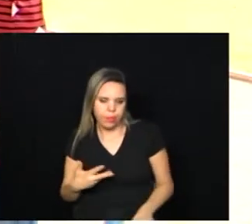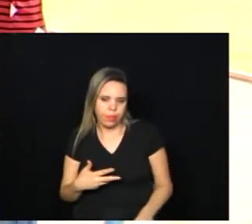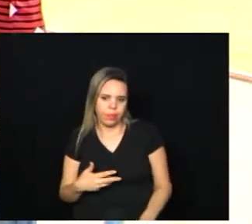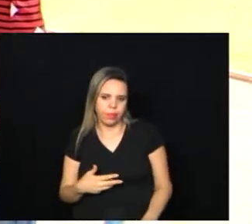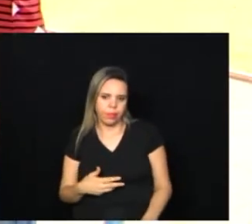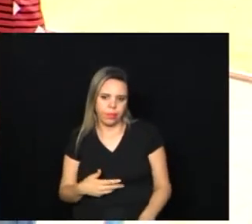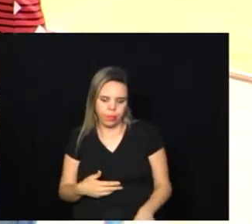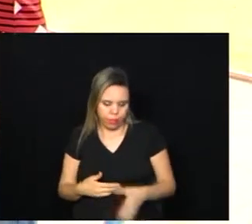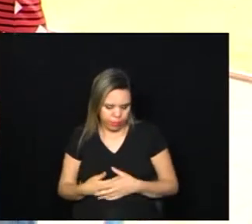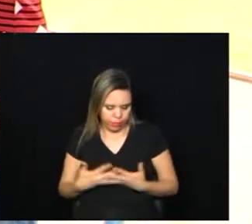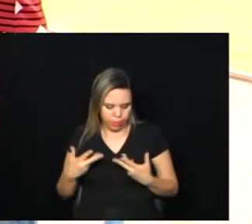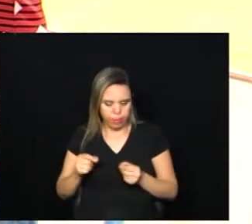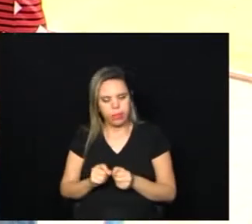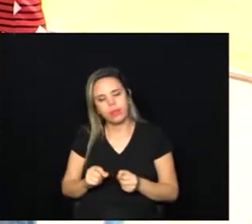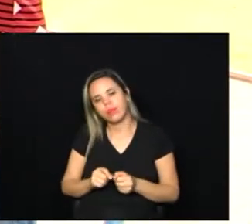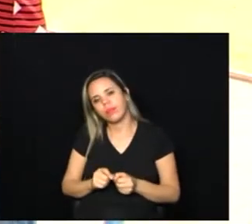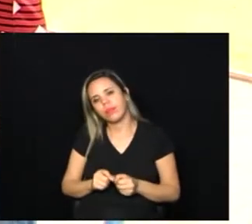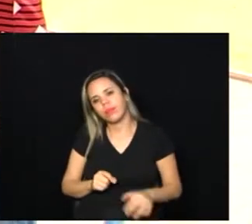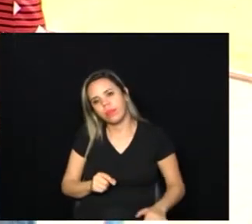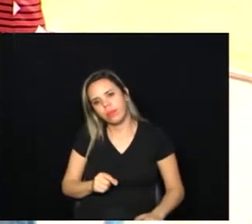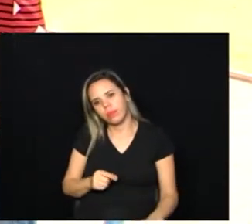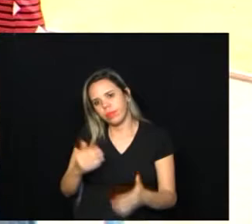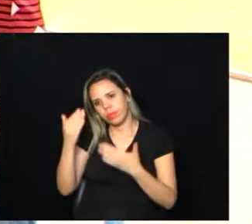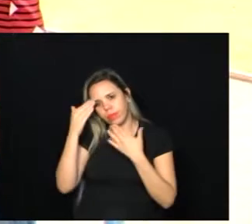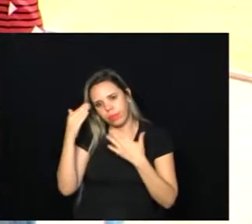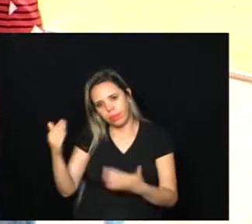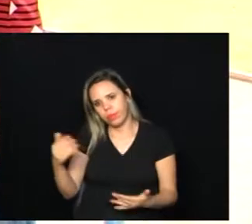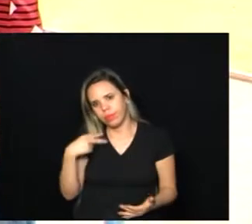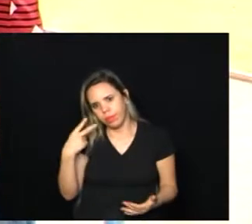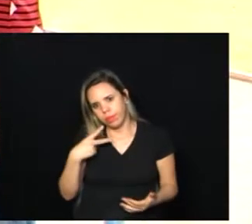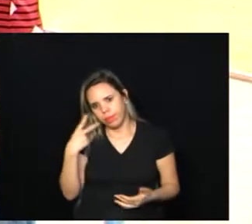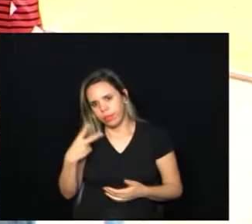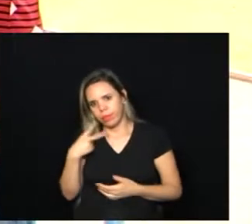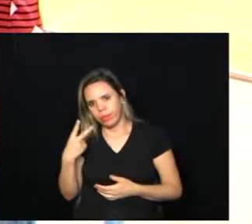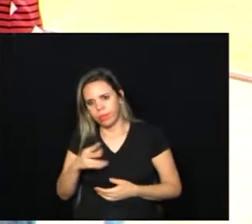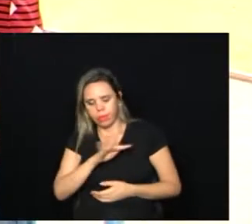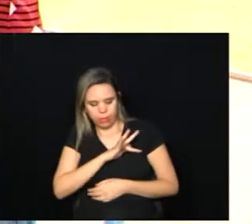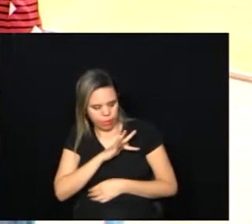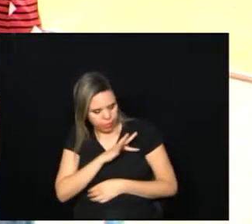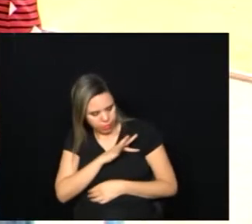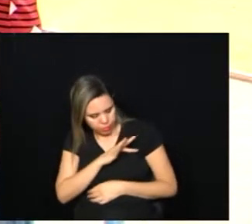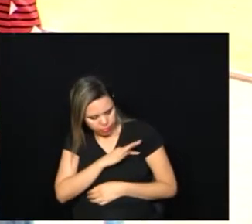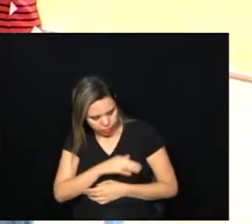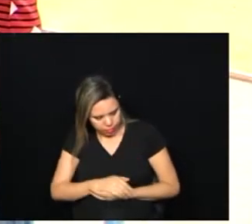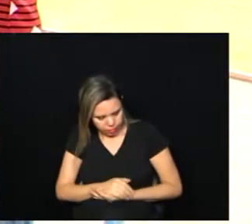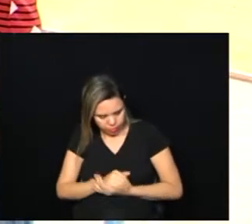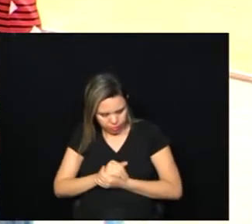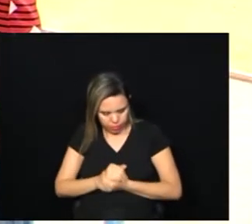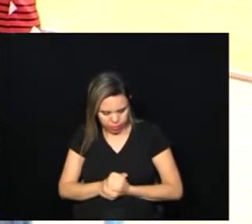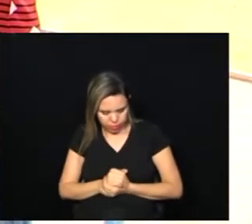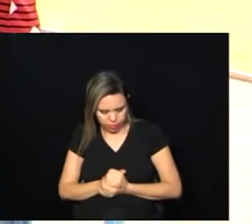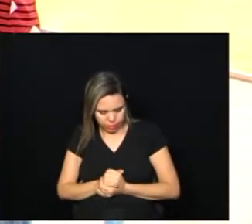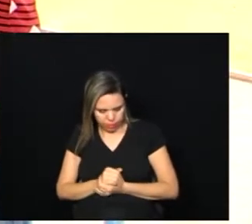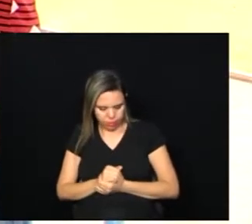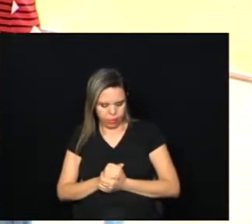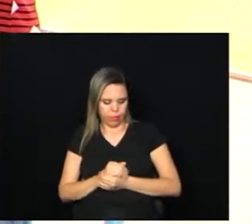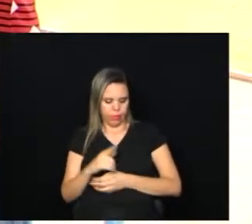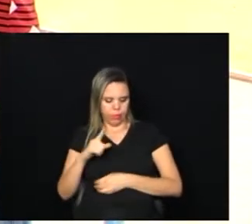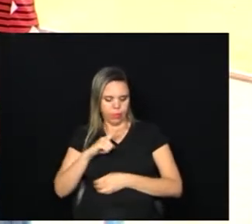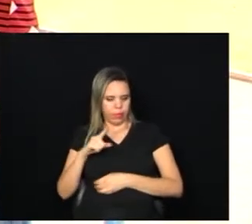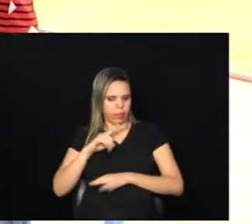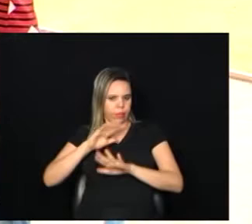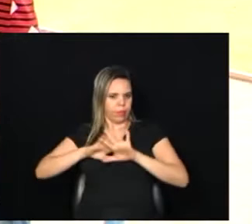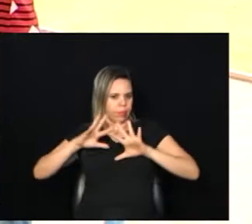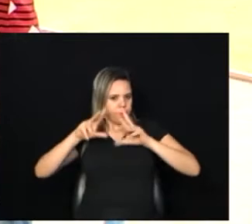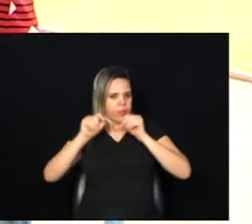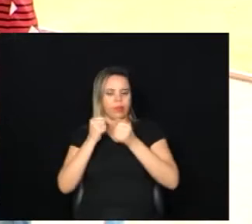pra gente aí. E agradecer o nosso vereador aí, o Fernando Mendes, o bispo, por estar por detrás de